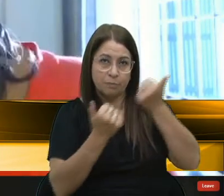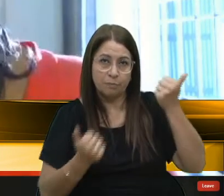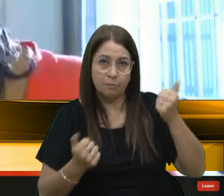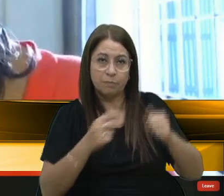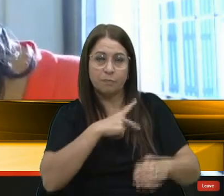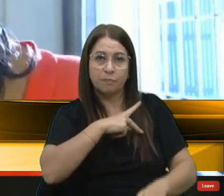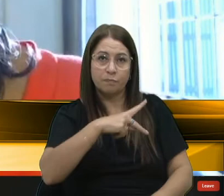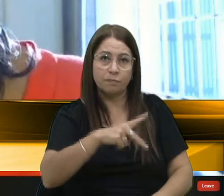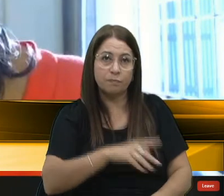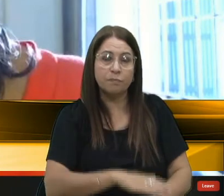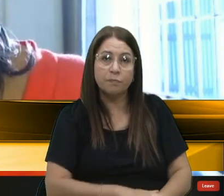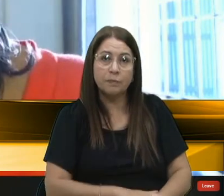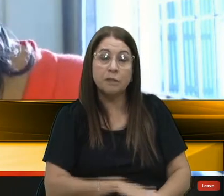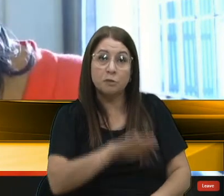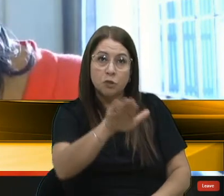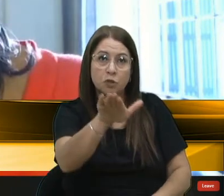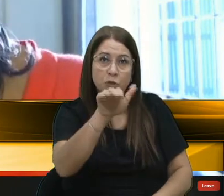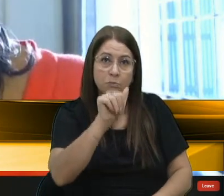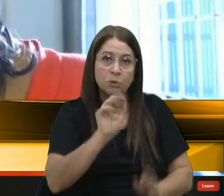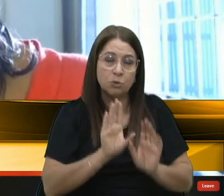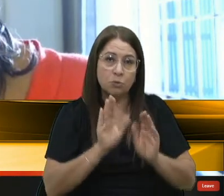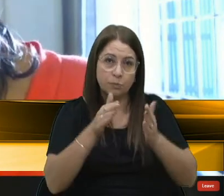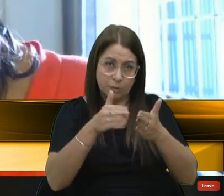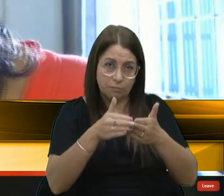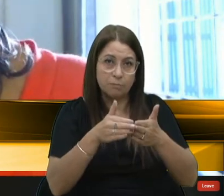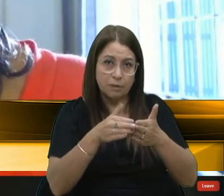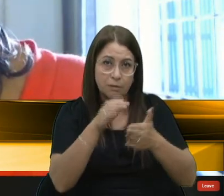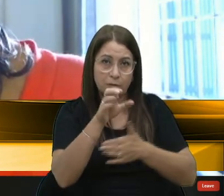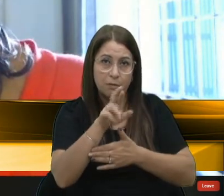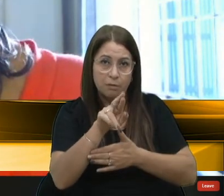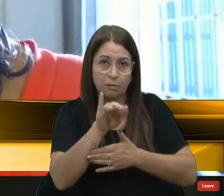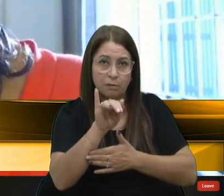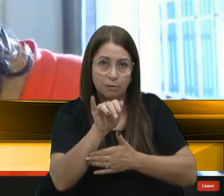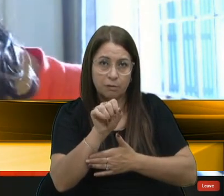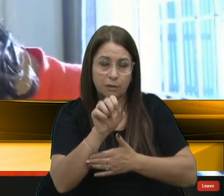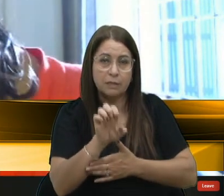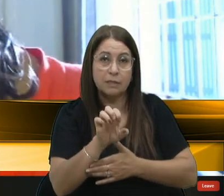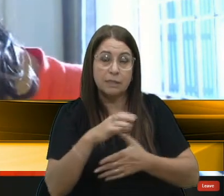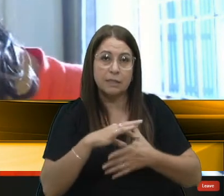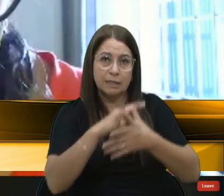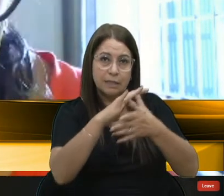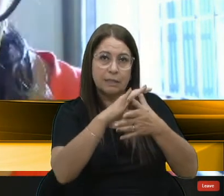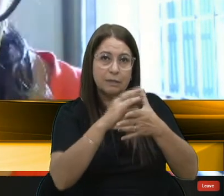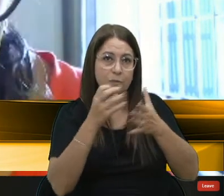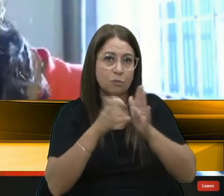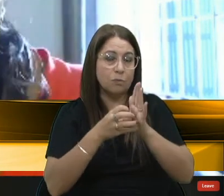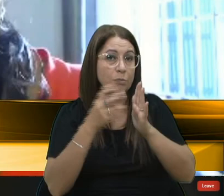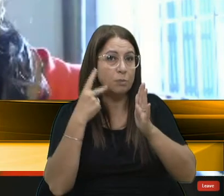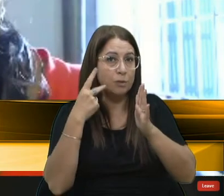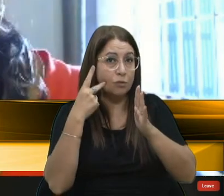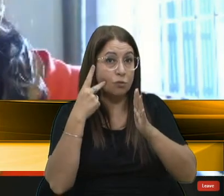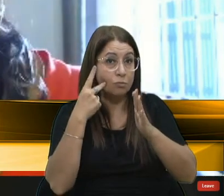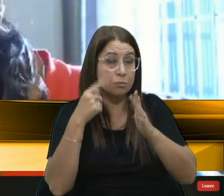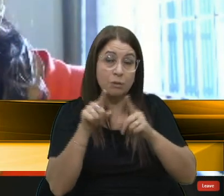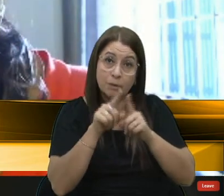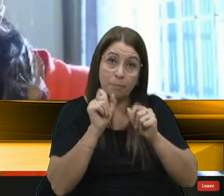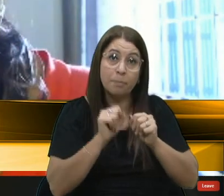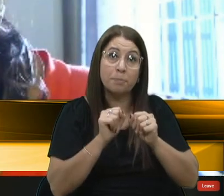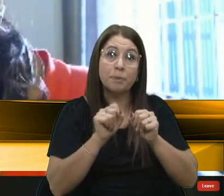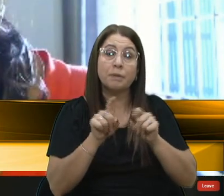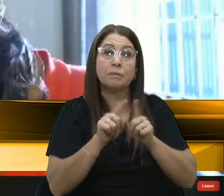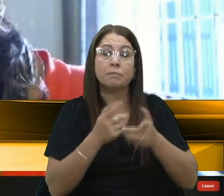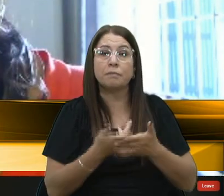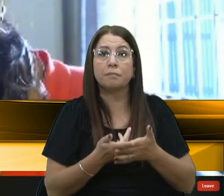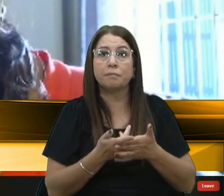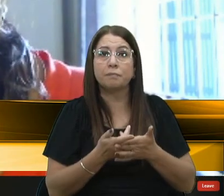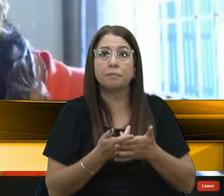presidente, chamasse o Comitê Permanente de Crise, que são as lideranças dos partidos, para que nós pudéssemos ter